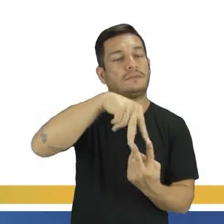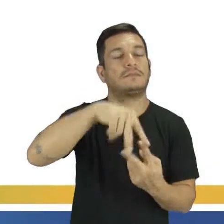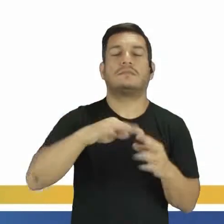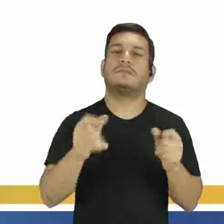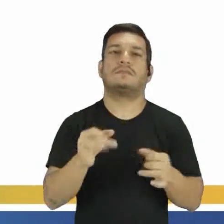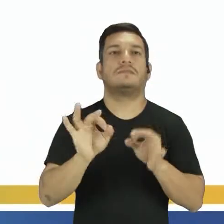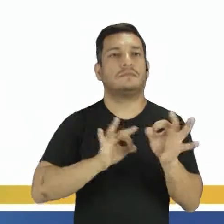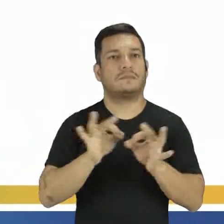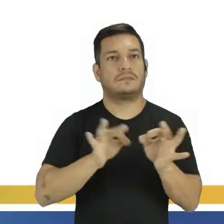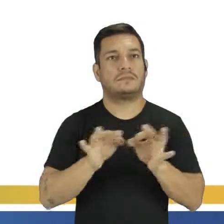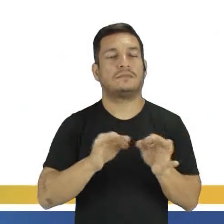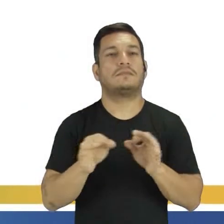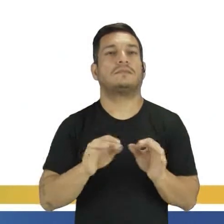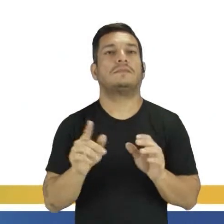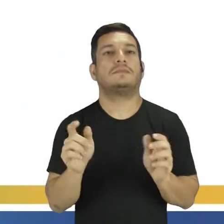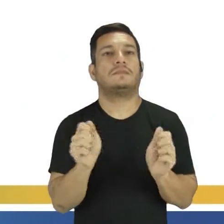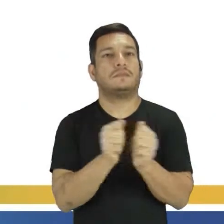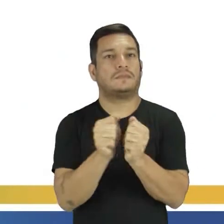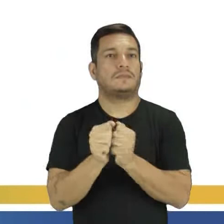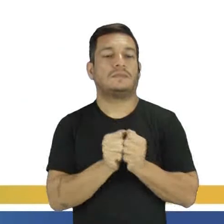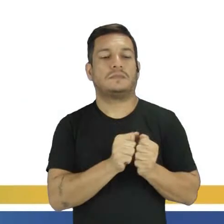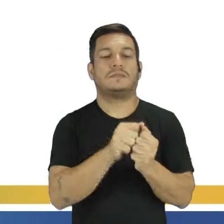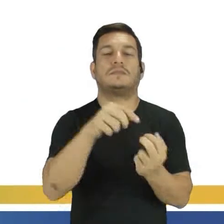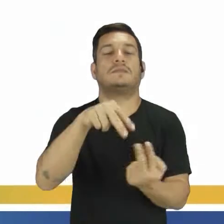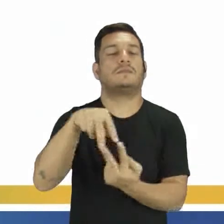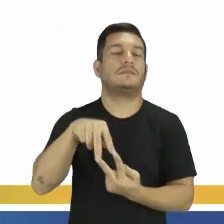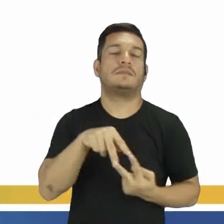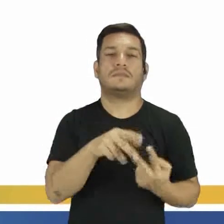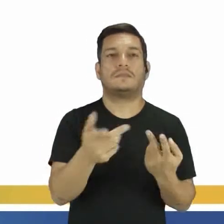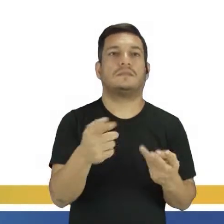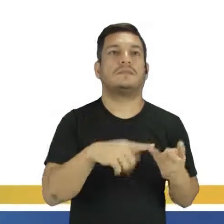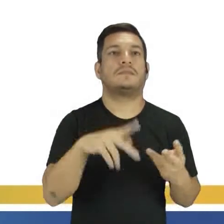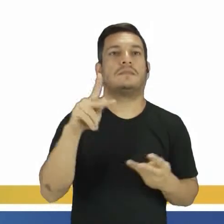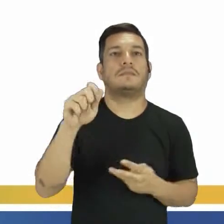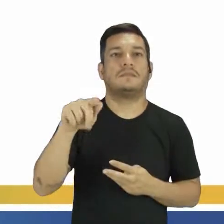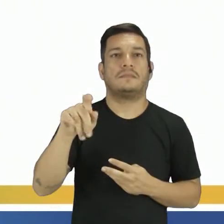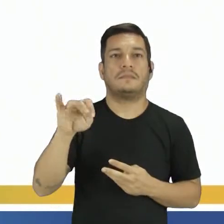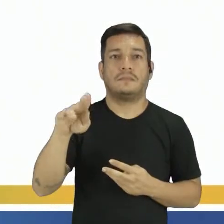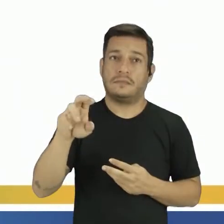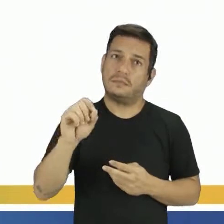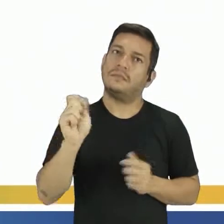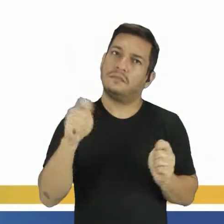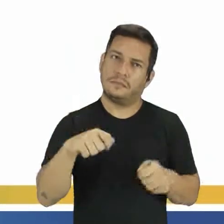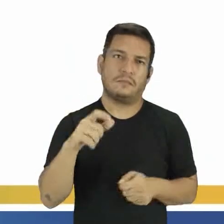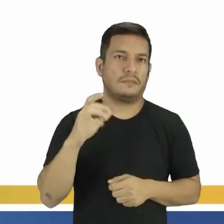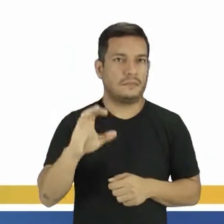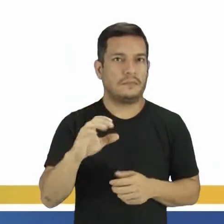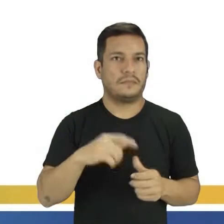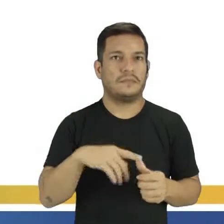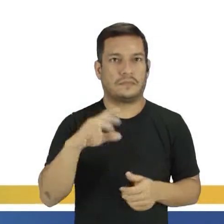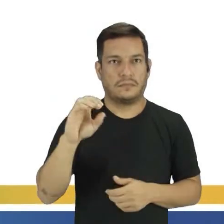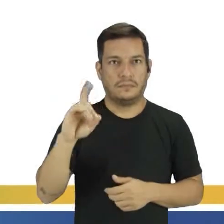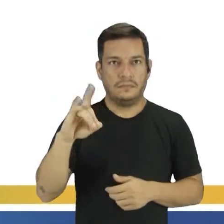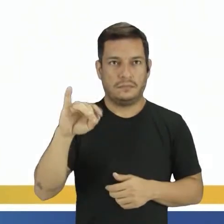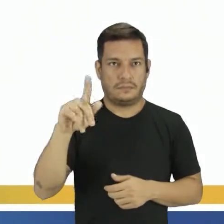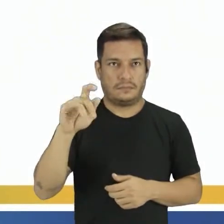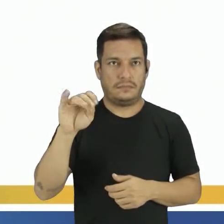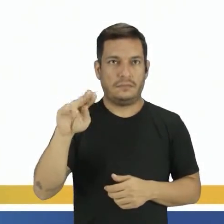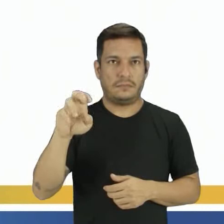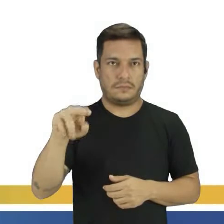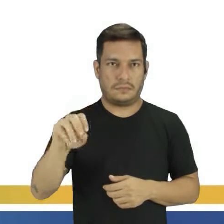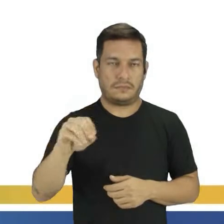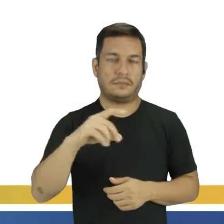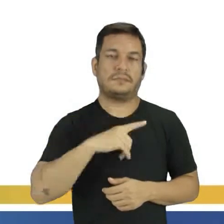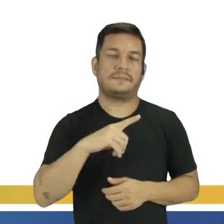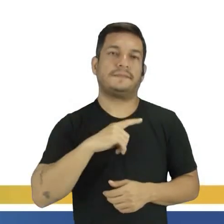todos organizadinhos, seus pares, para fazer a permuta. No paquítemo, opa, pode ser a certa. Diplótemo, a gente já tem,